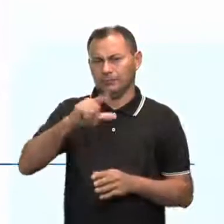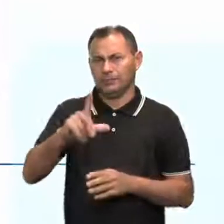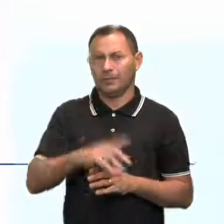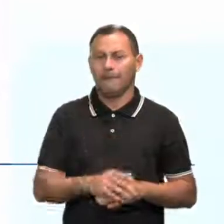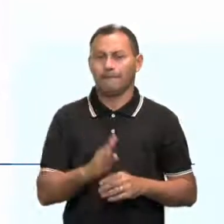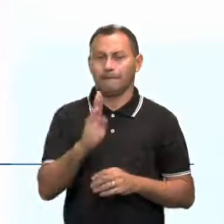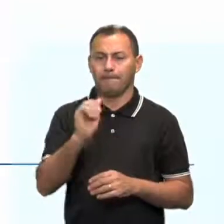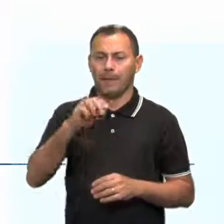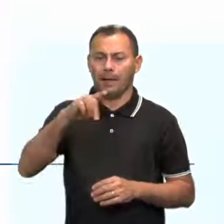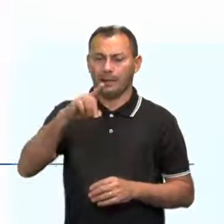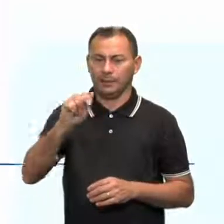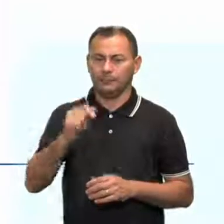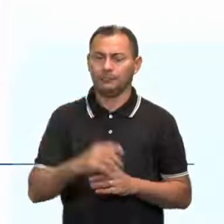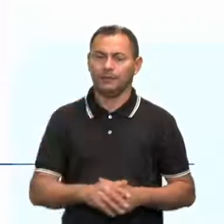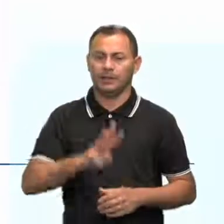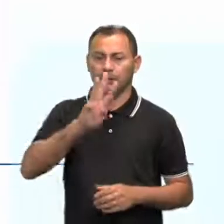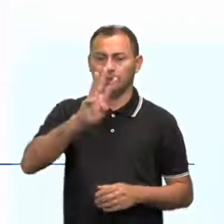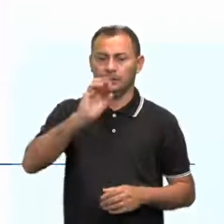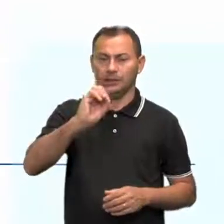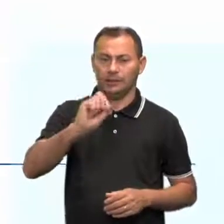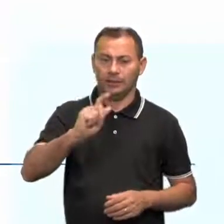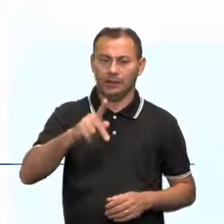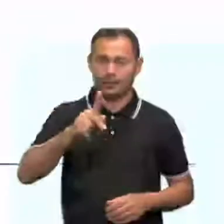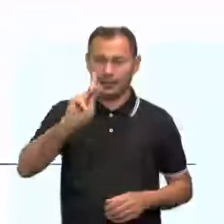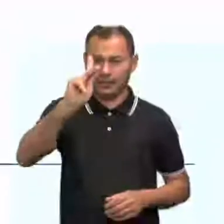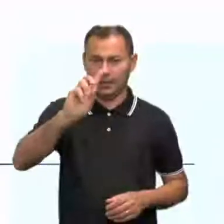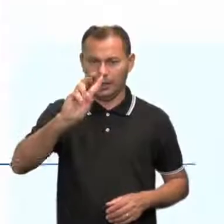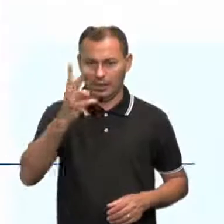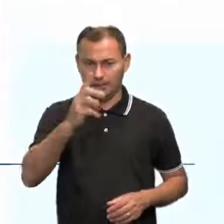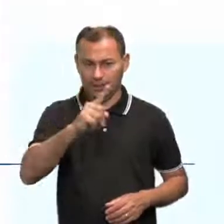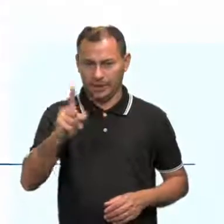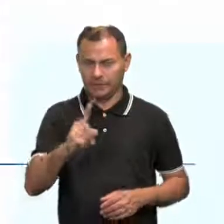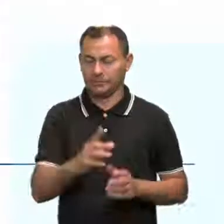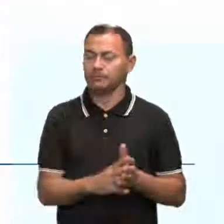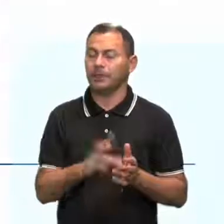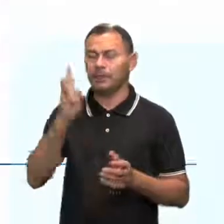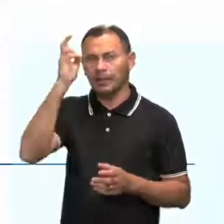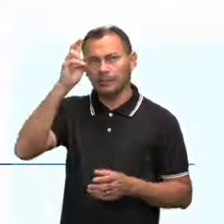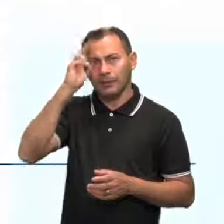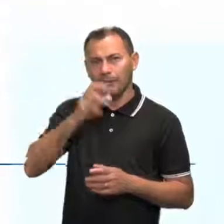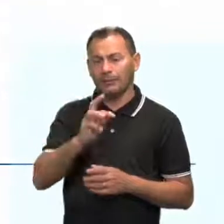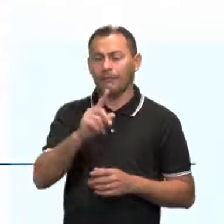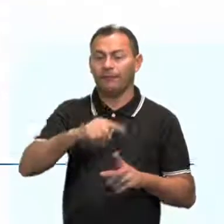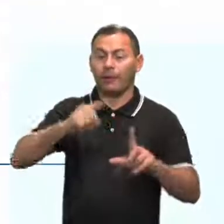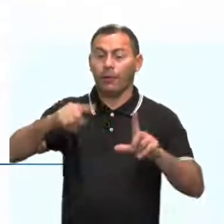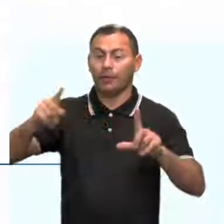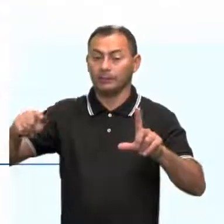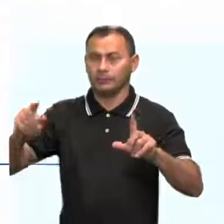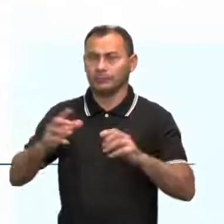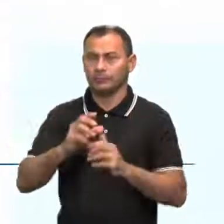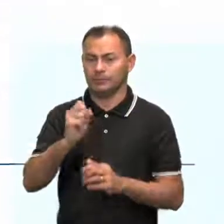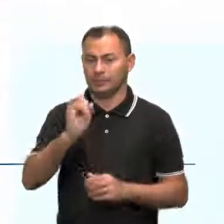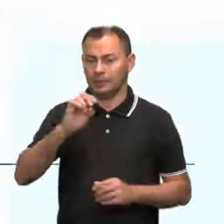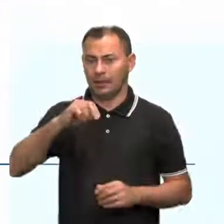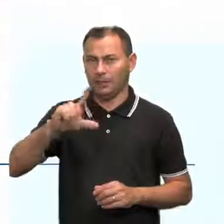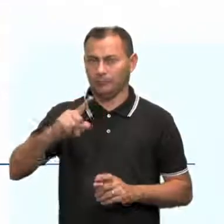cuja banda de frequência é de 30 kHz. Digamos que a frequência do sinal